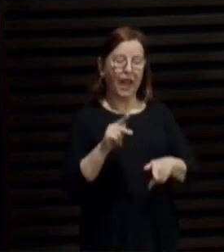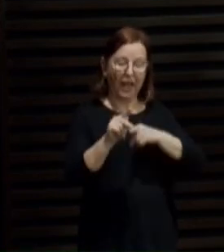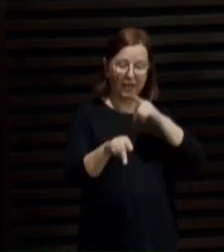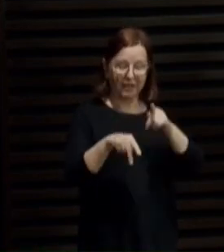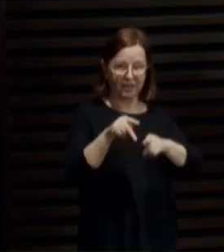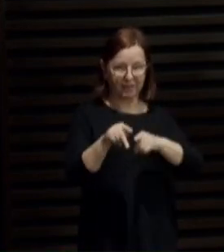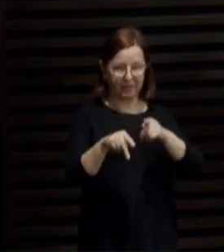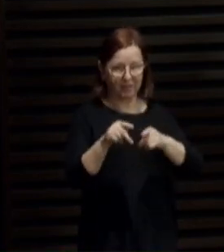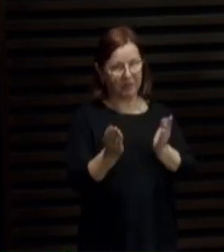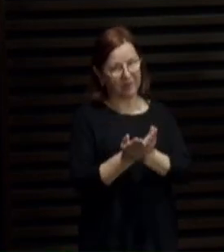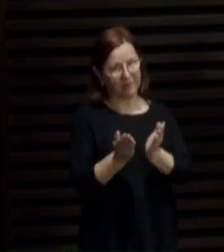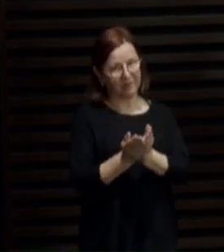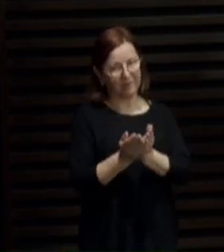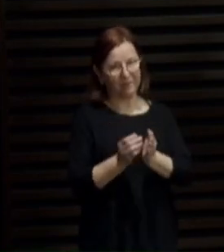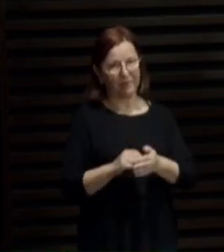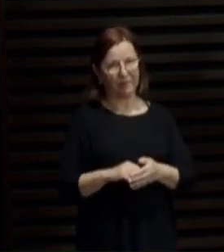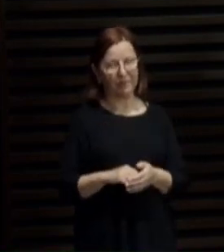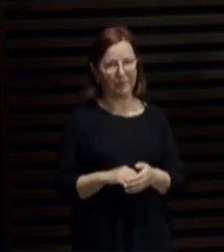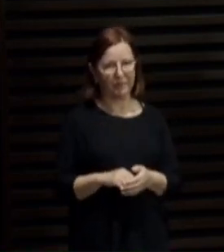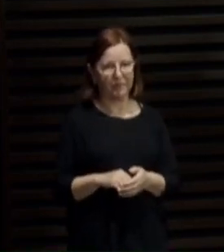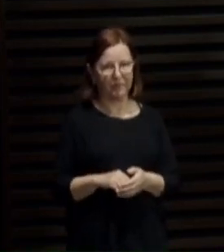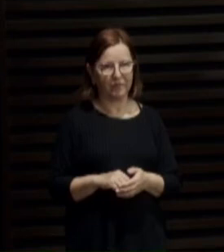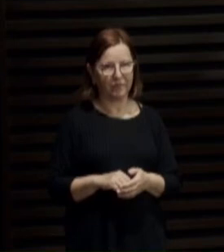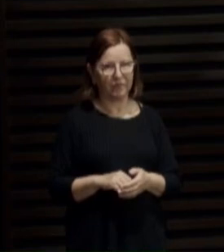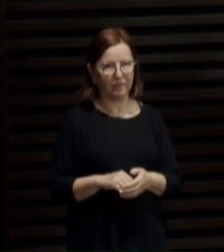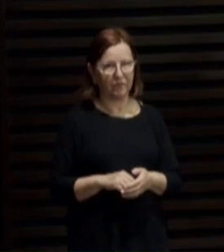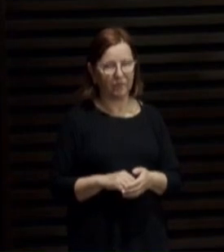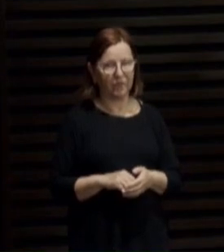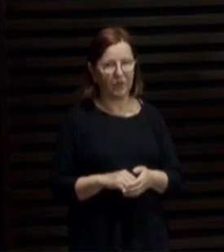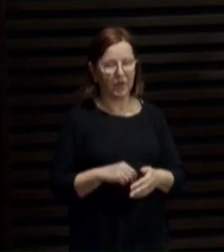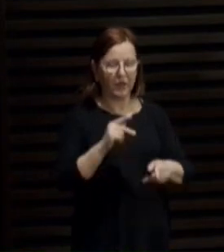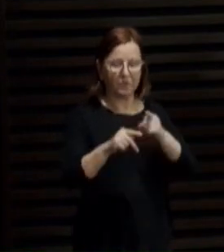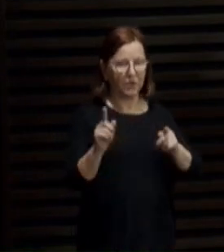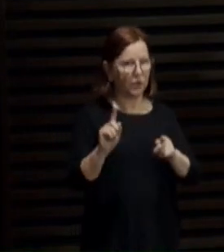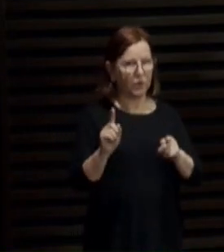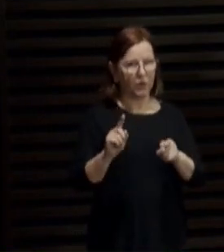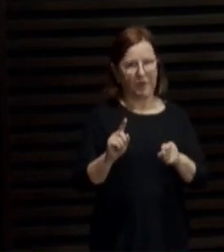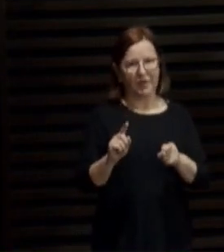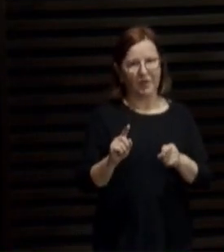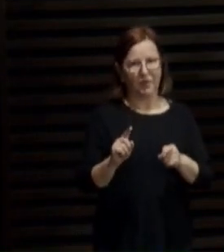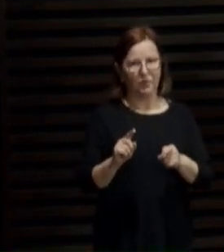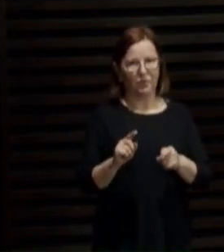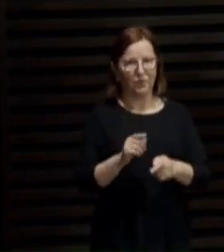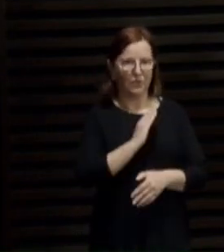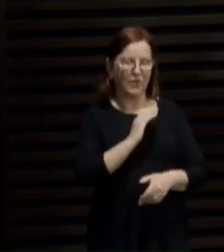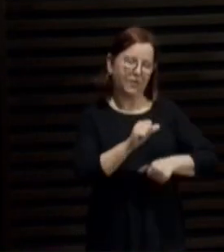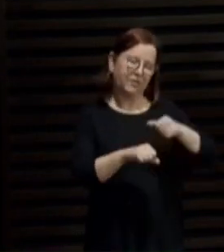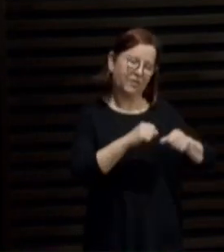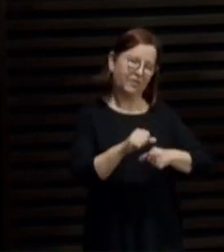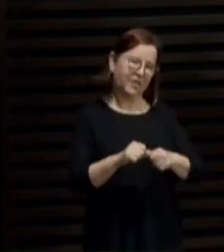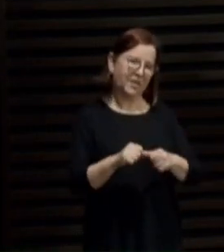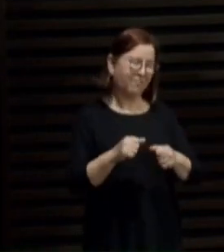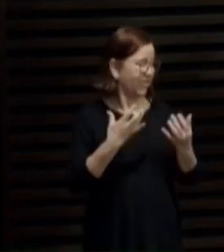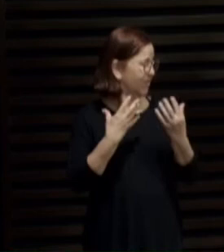criaturas. Os outros que não são novas criaturas, a gente tem que tirar o carnegão.